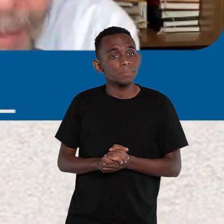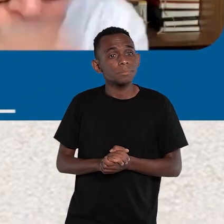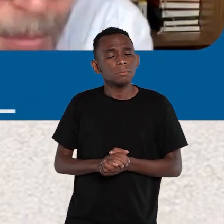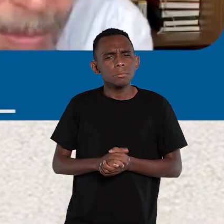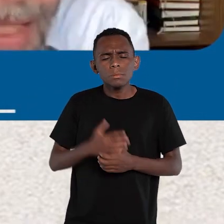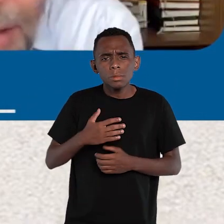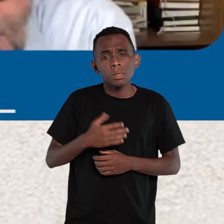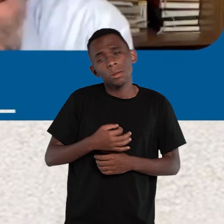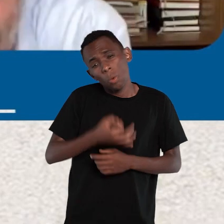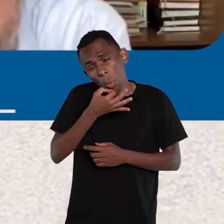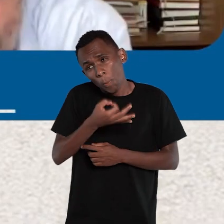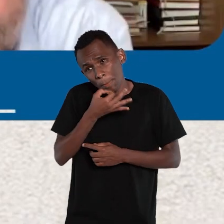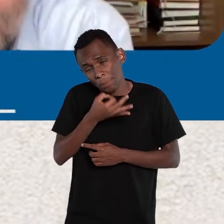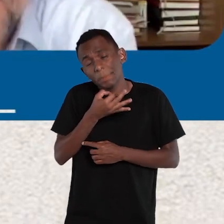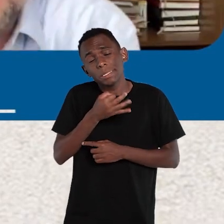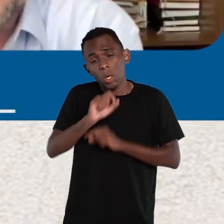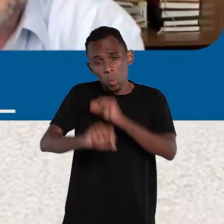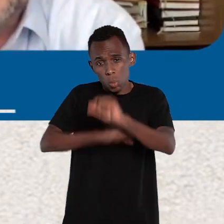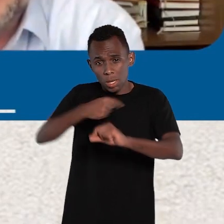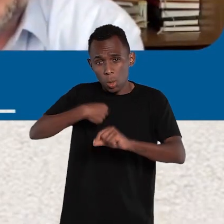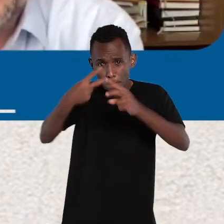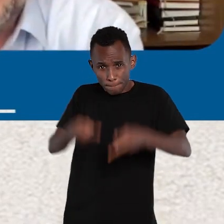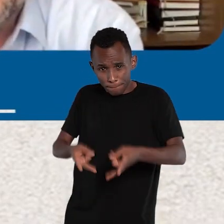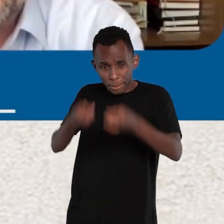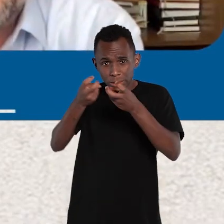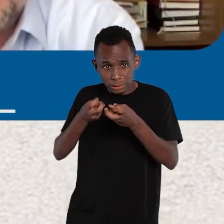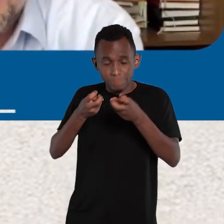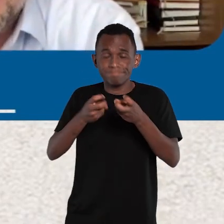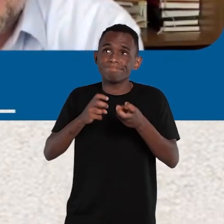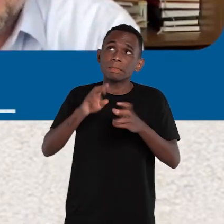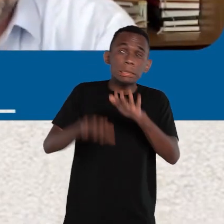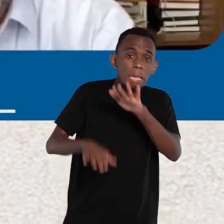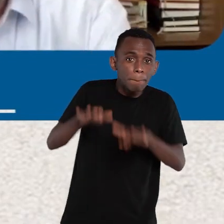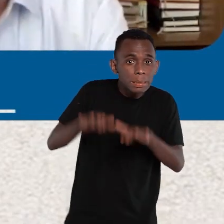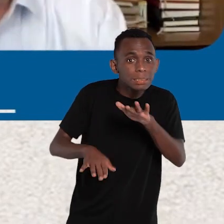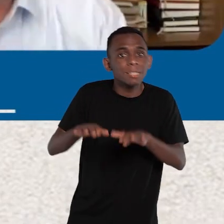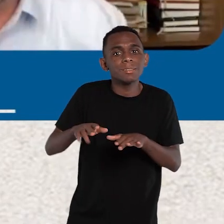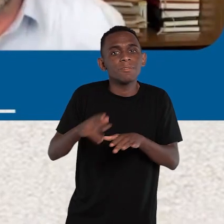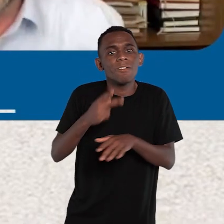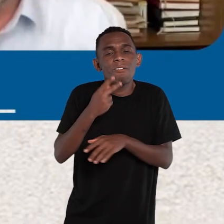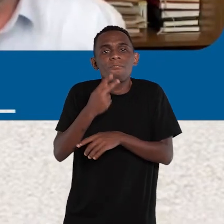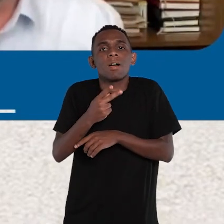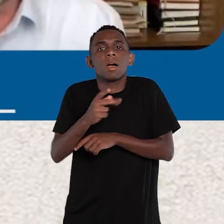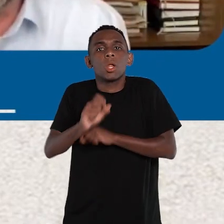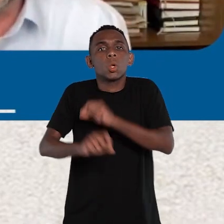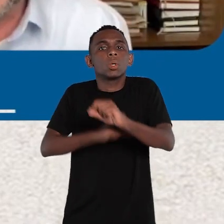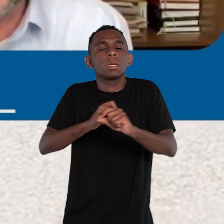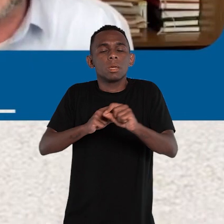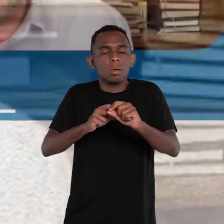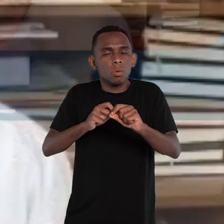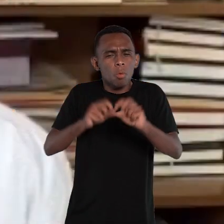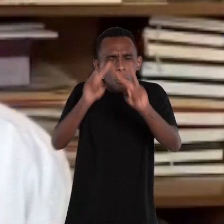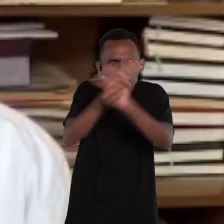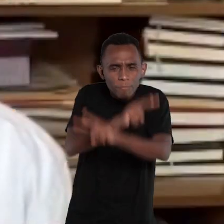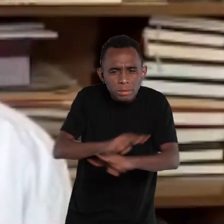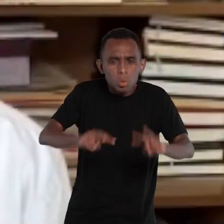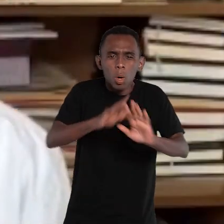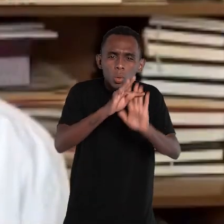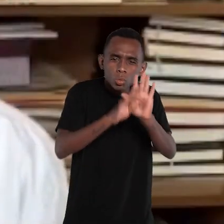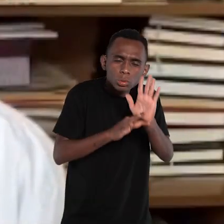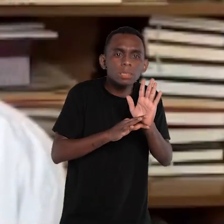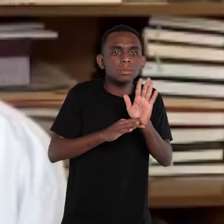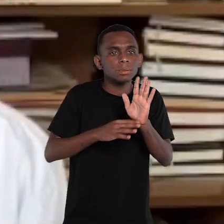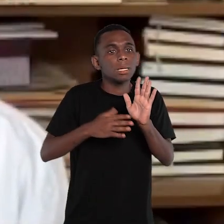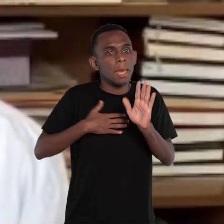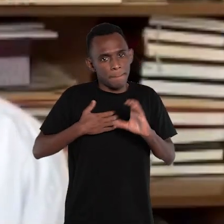aí cabe um comentário que eu noto que, às vezes, se fala isso sobre a visualidade do que eu escrevo, que